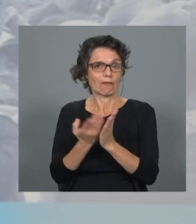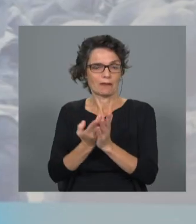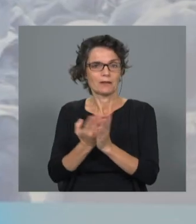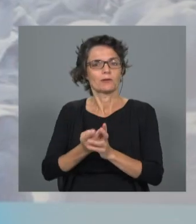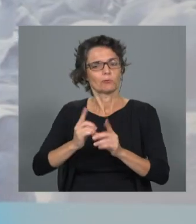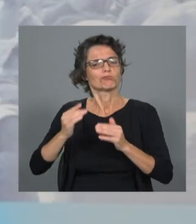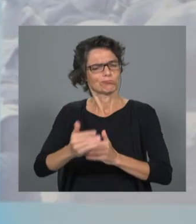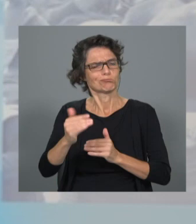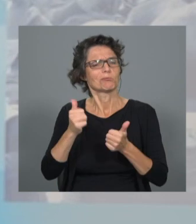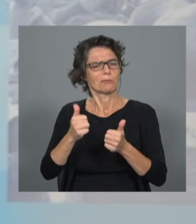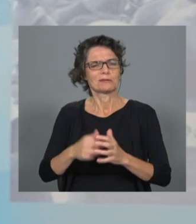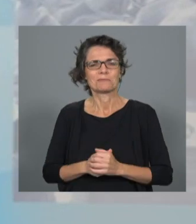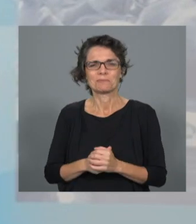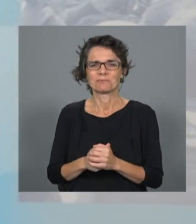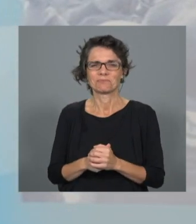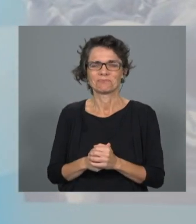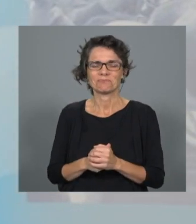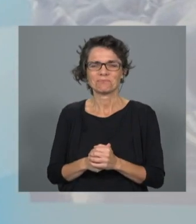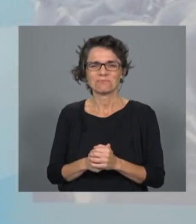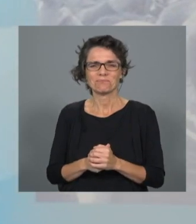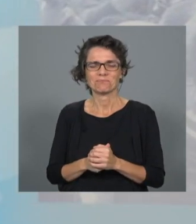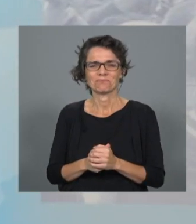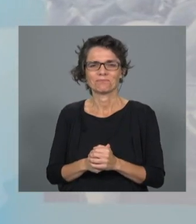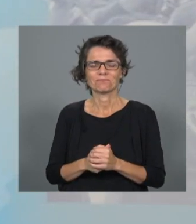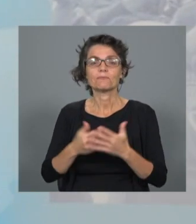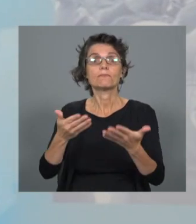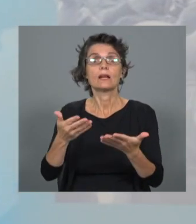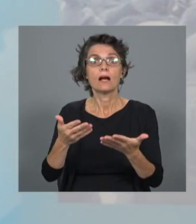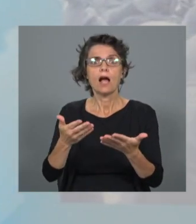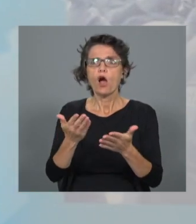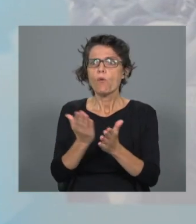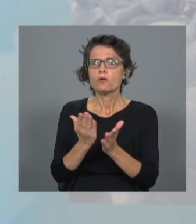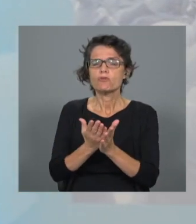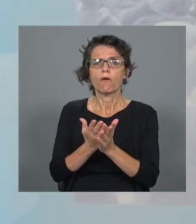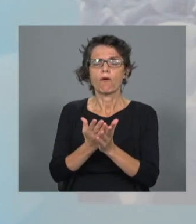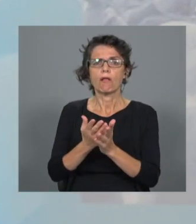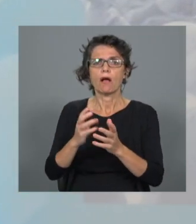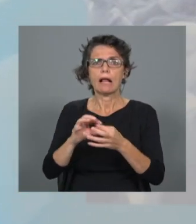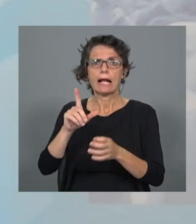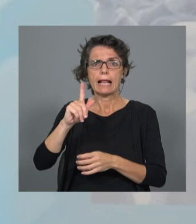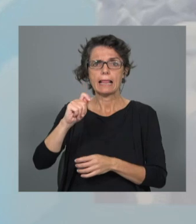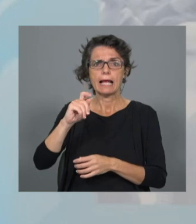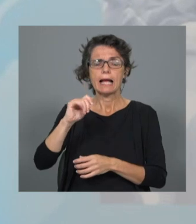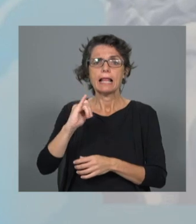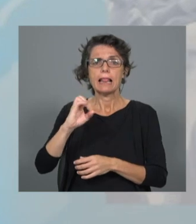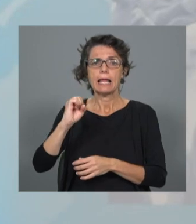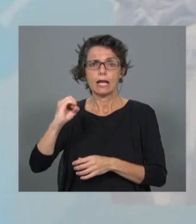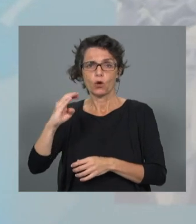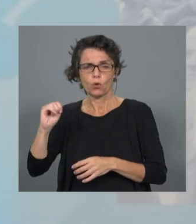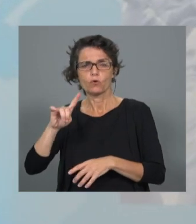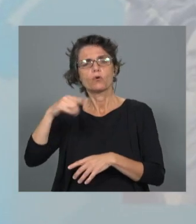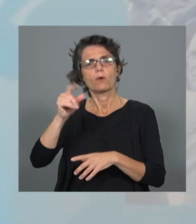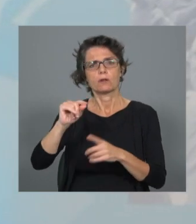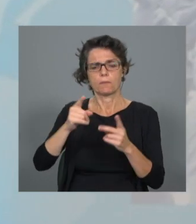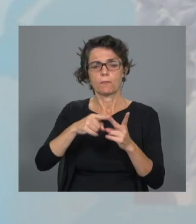académicas. Há concretamente uma escola de leigos. Há várias ofertas formativas. Podemos citar 3, a escola de